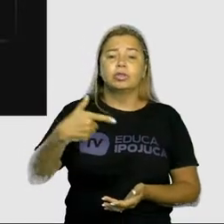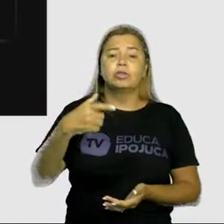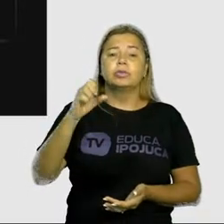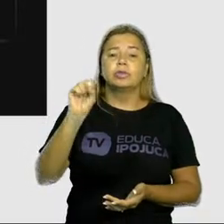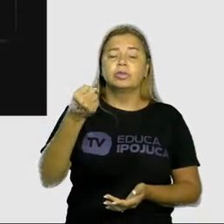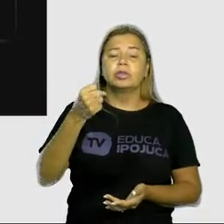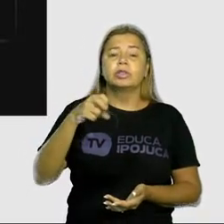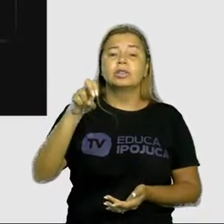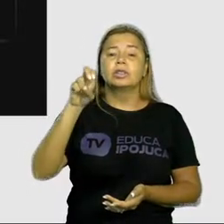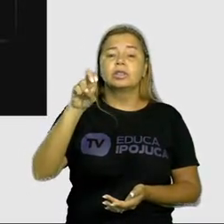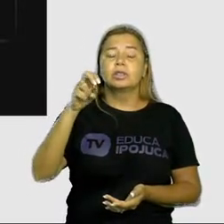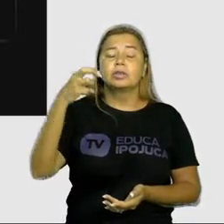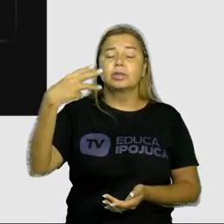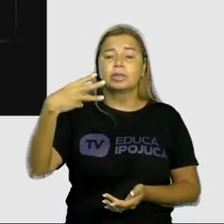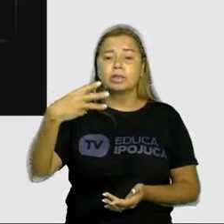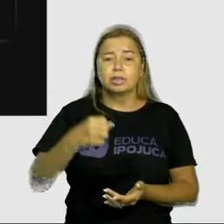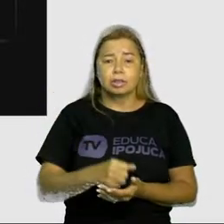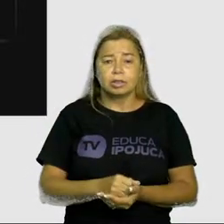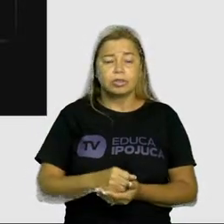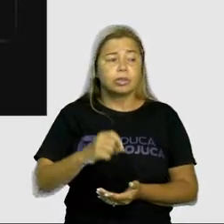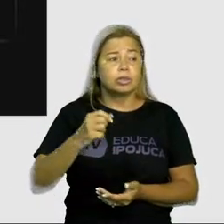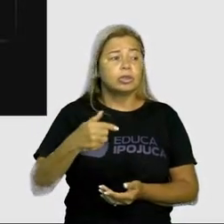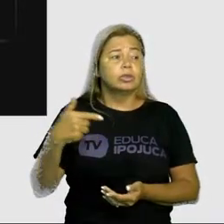2.853. E o segundo é